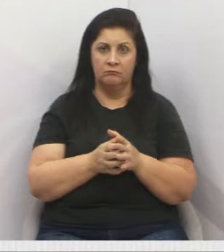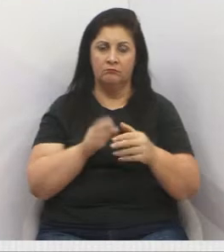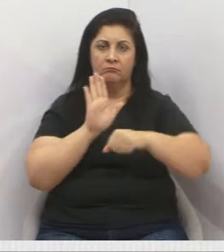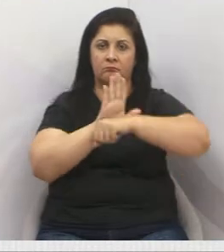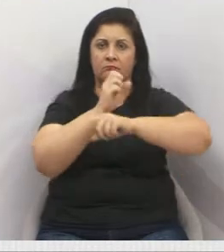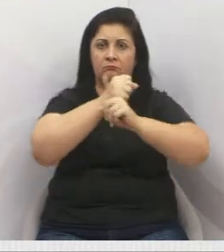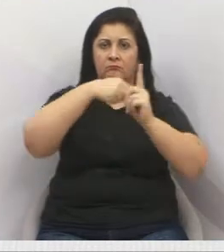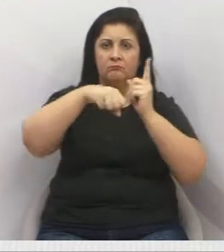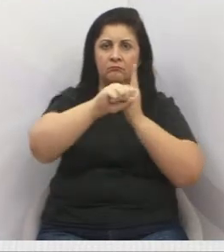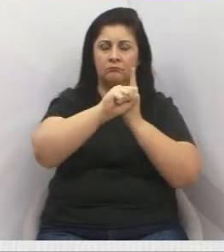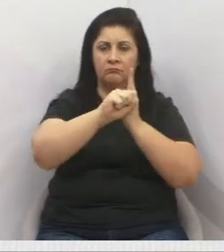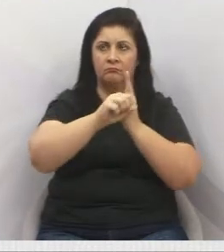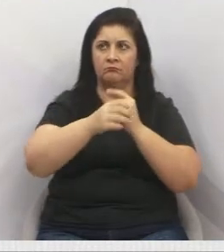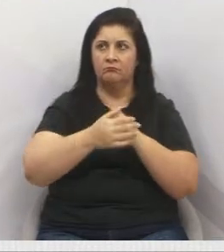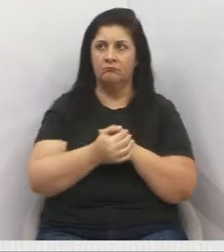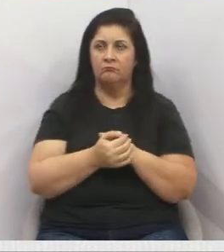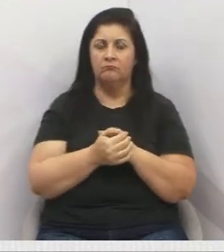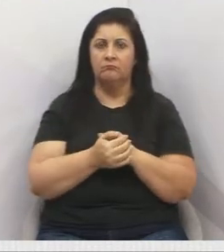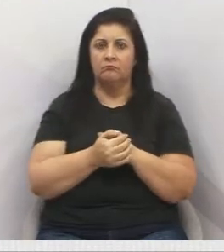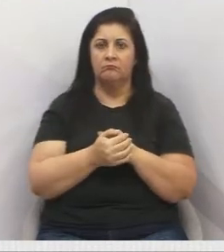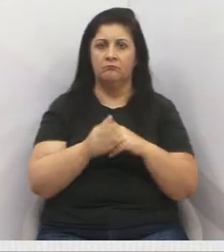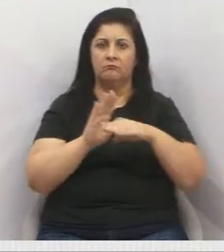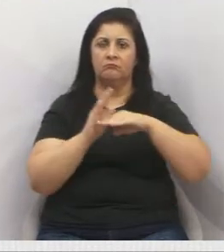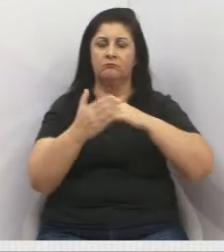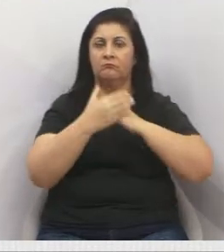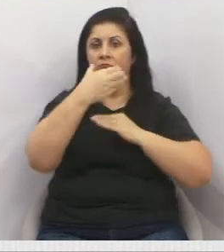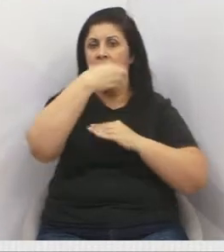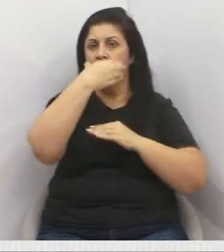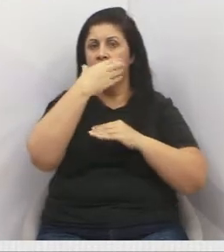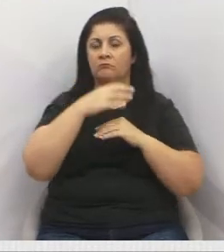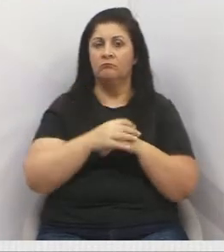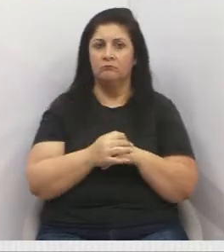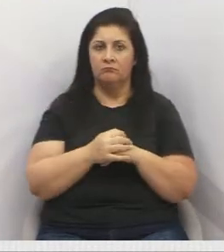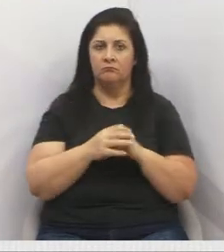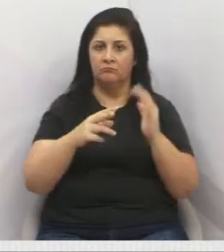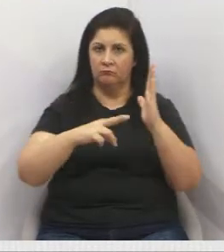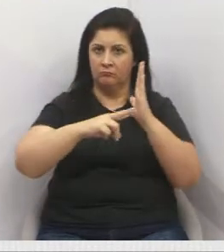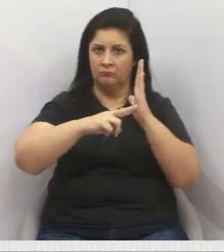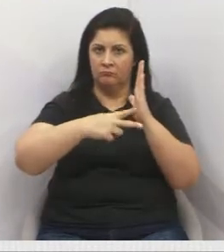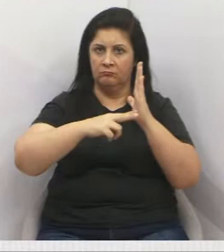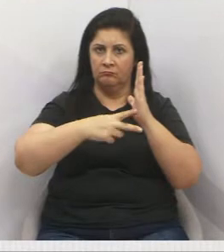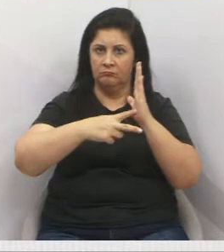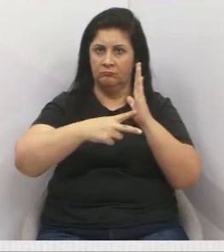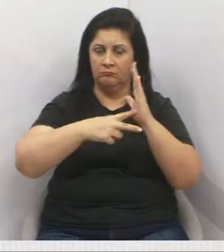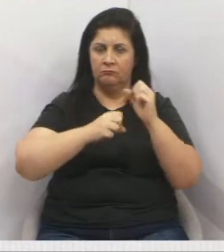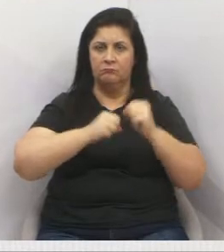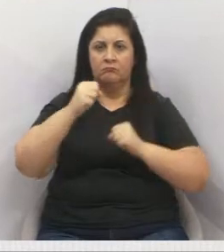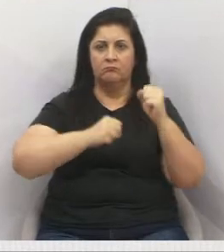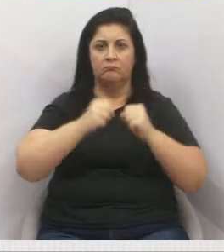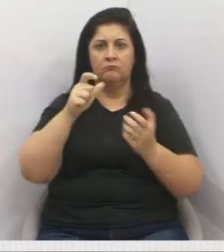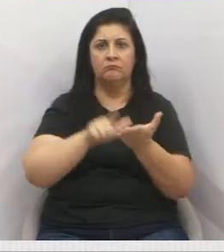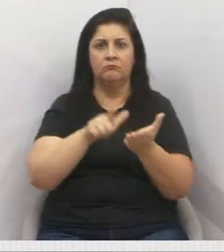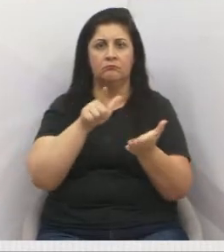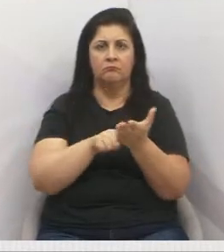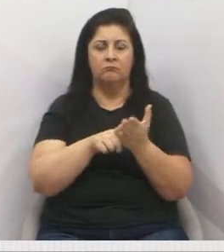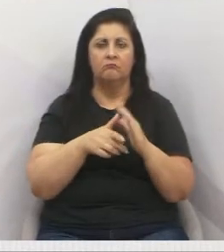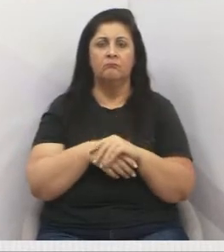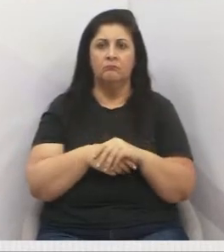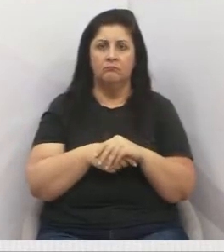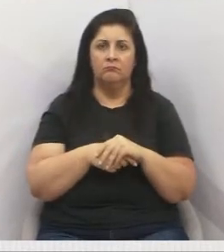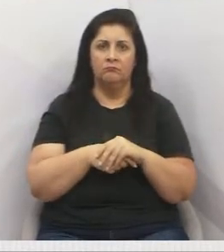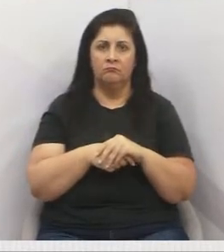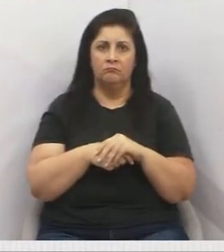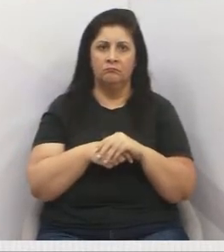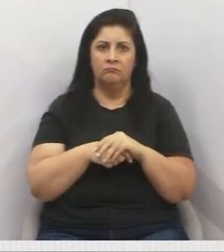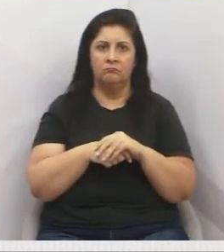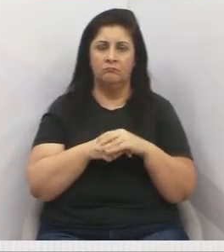Movimentos populares, Jardim Paraíso e Jardim Holanda, entidade de classe sindical, Sindicatos dos Papeleiros, empresas ou entidades profissionais